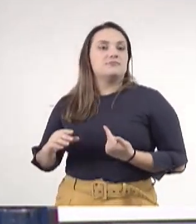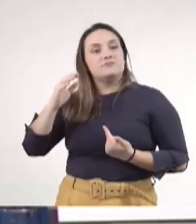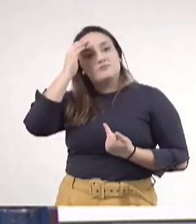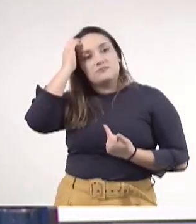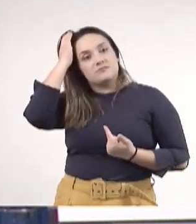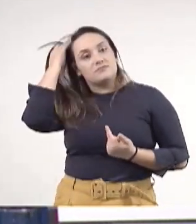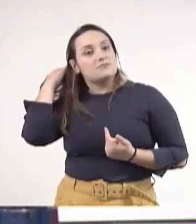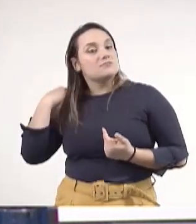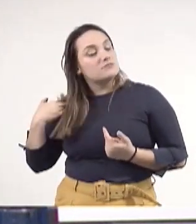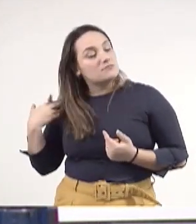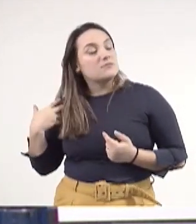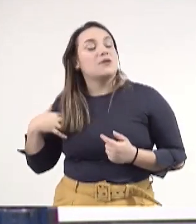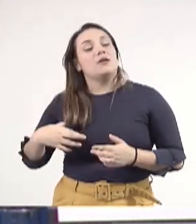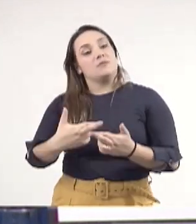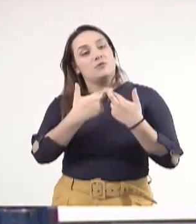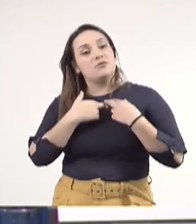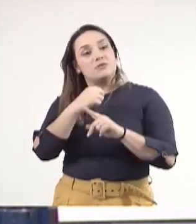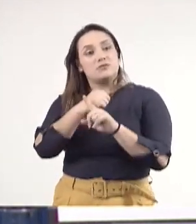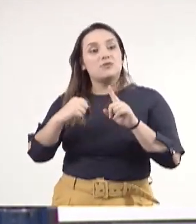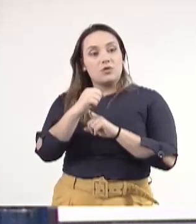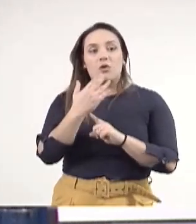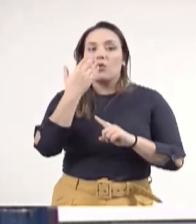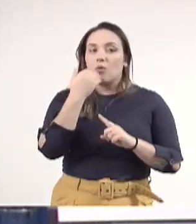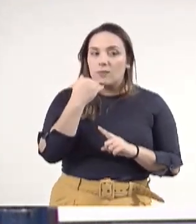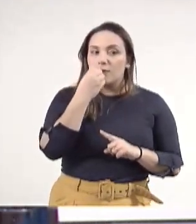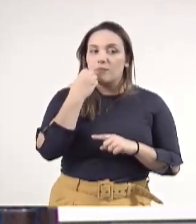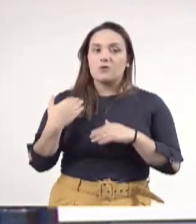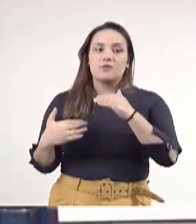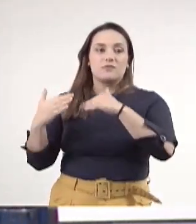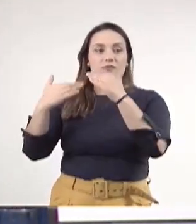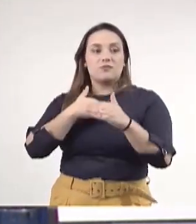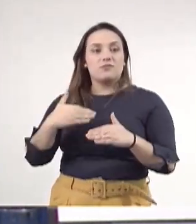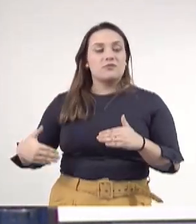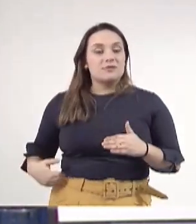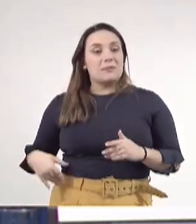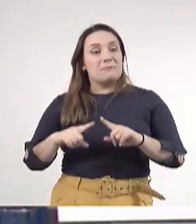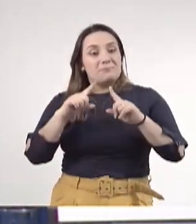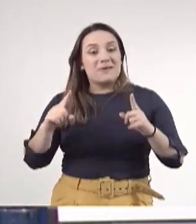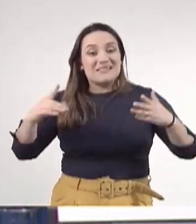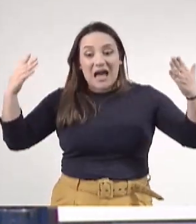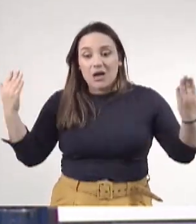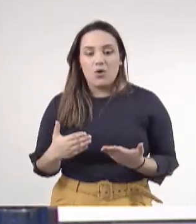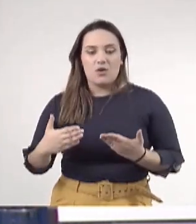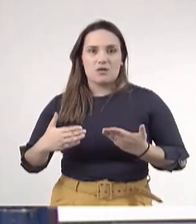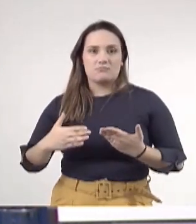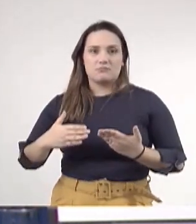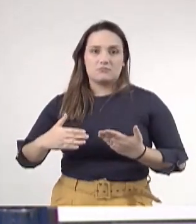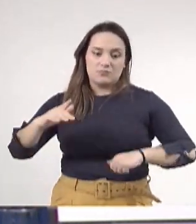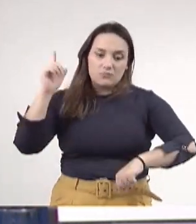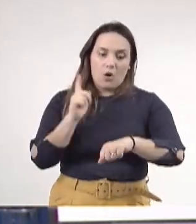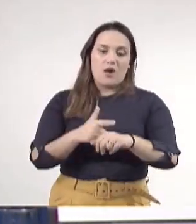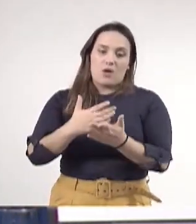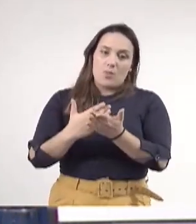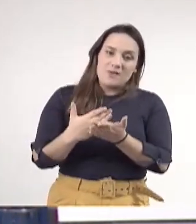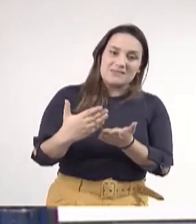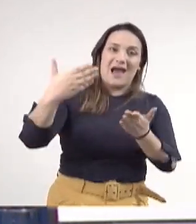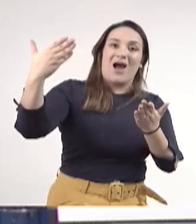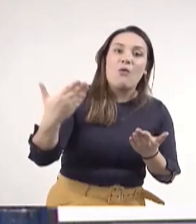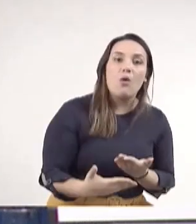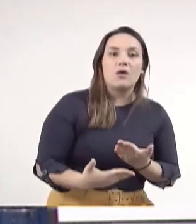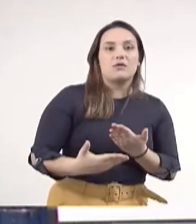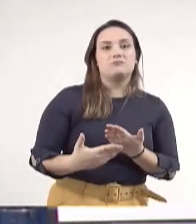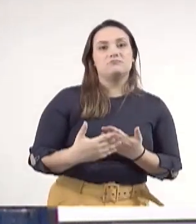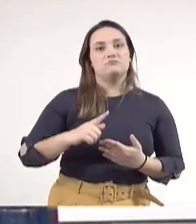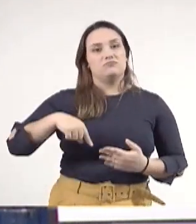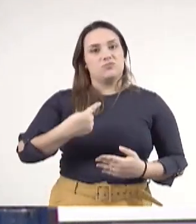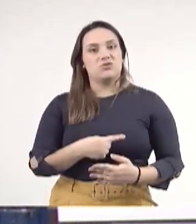responsabilidade social, sobre alimento para o mundo, sobre desenvolvimento e governança, mas a partir do hoje, a partir do